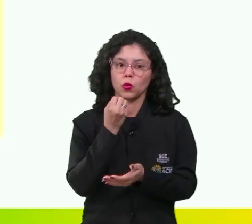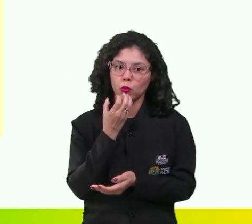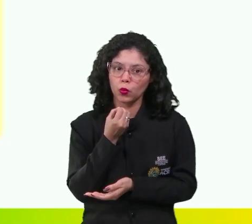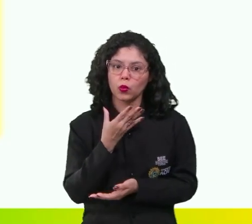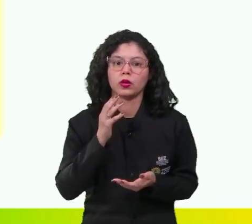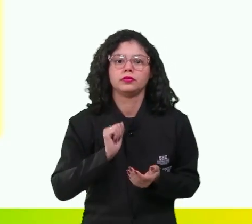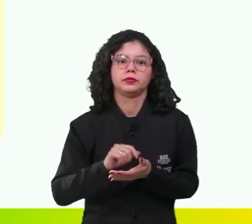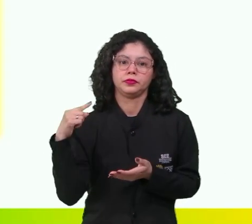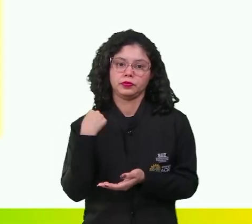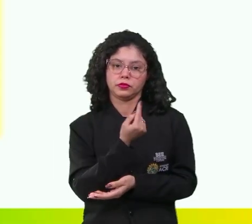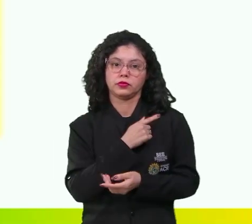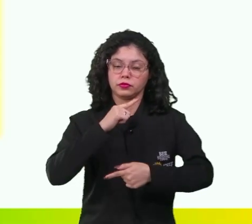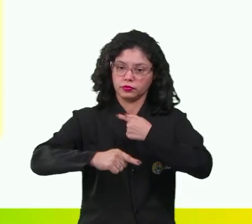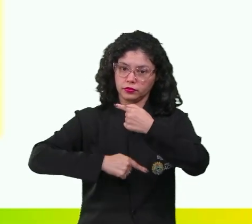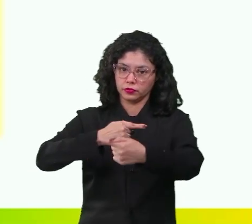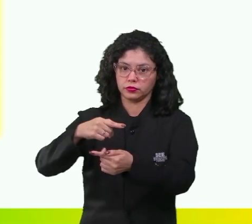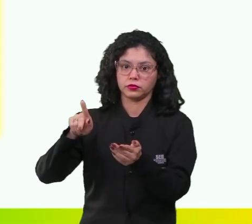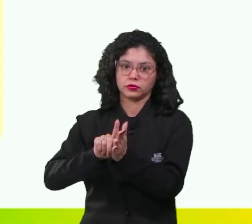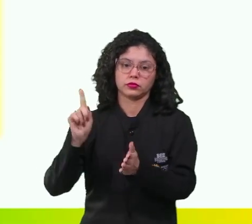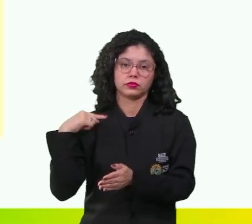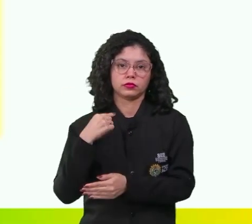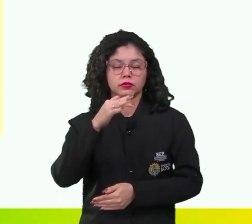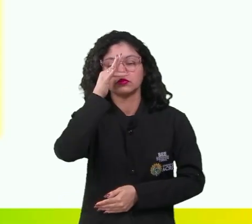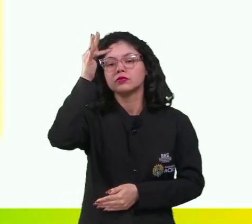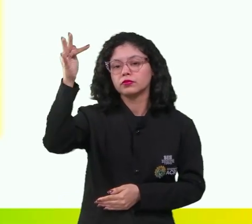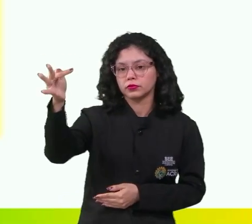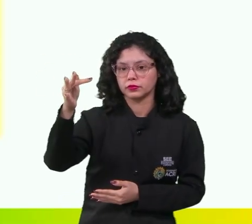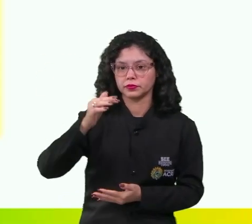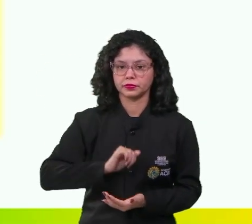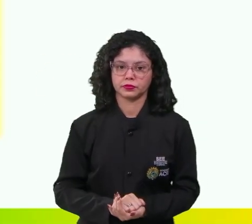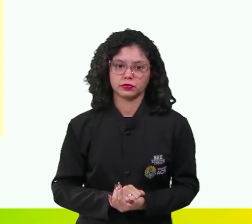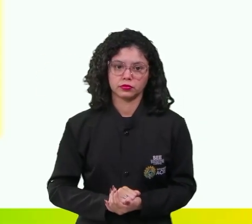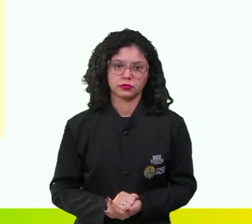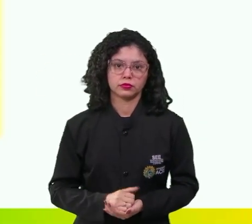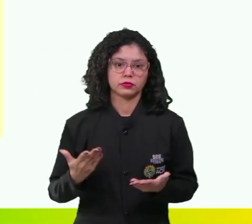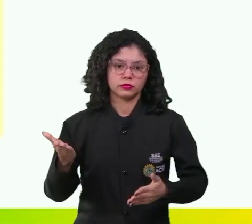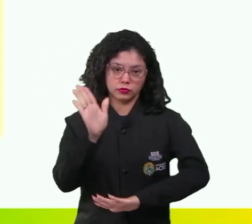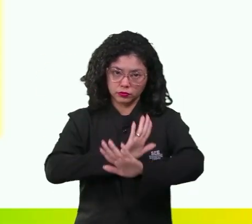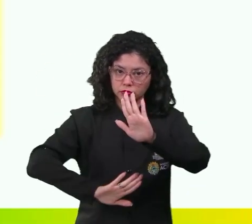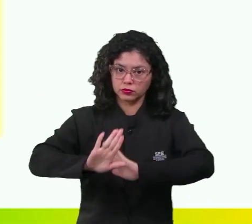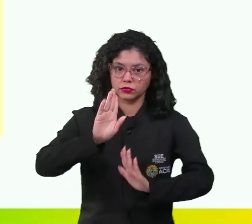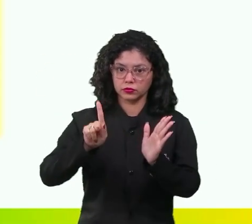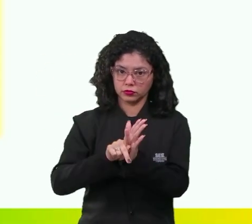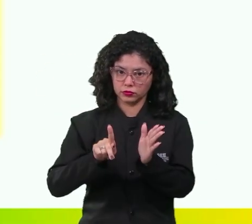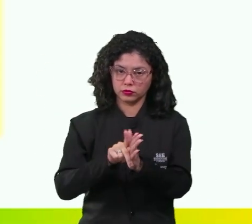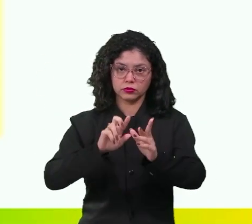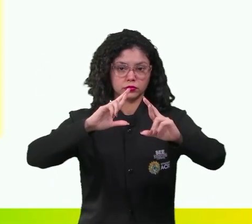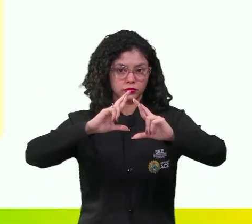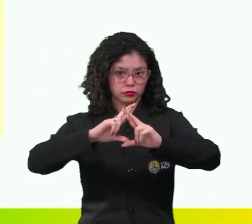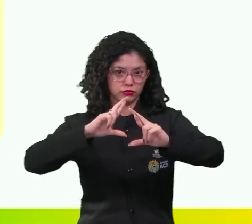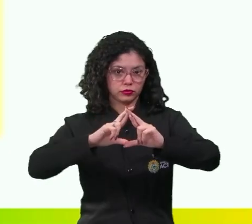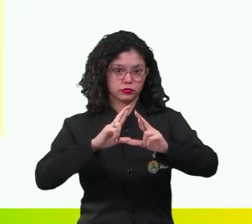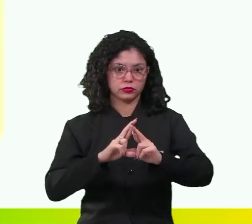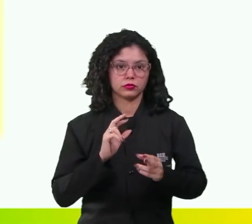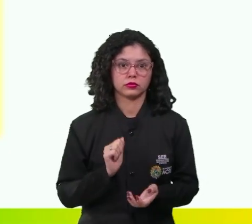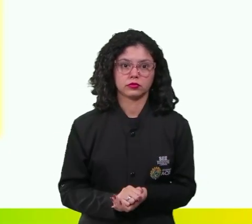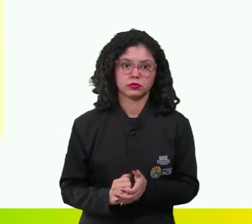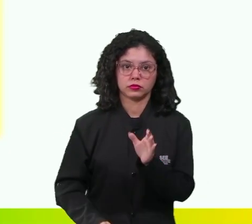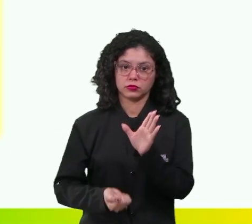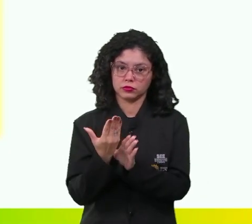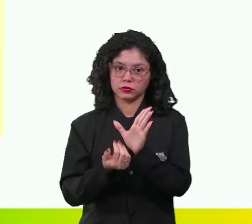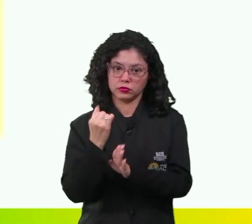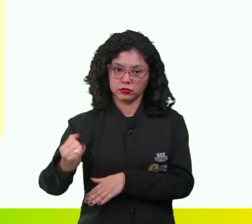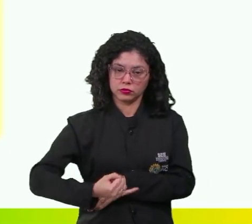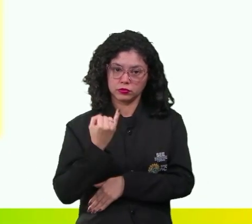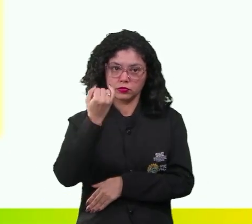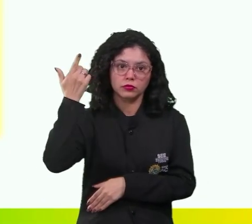para a nossa geração e para as gerações futuras. A preservação de recursos e a sustentabilidade